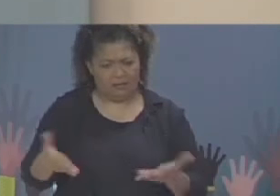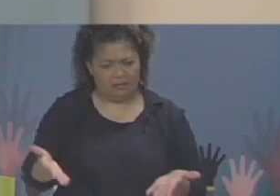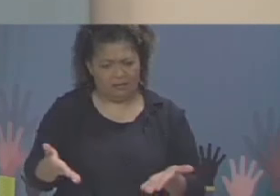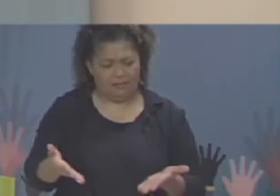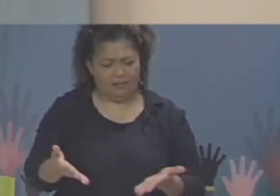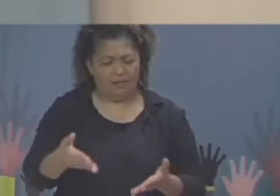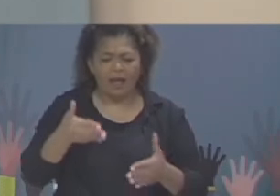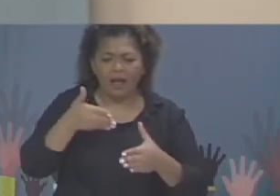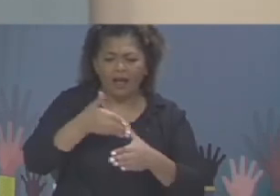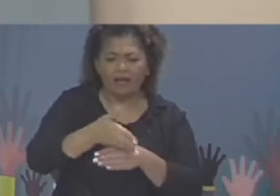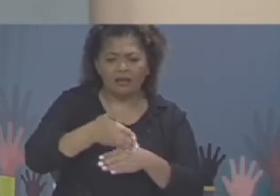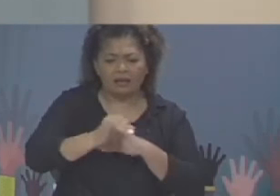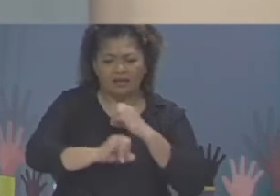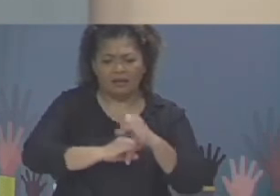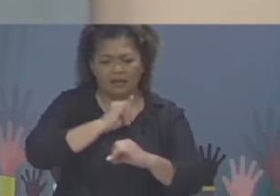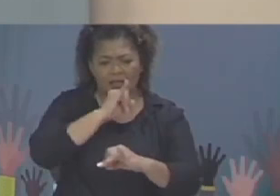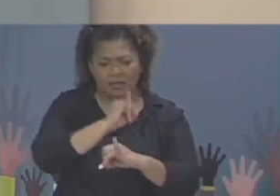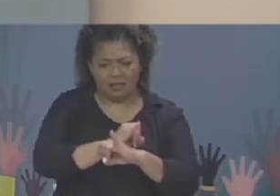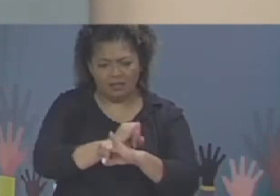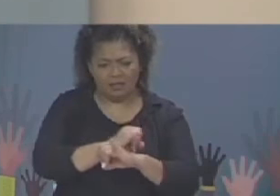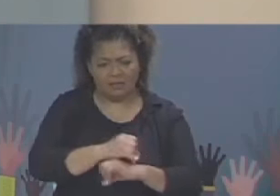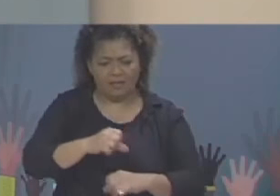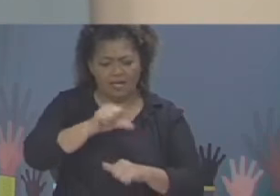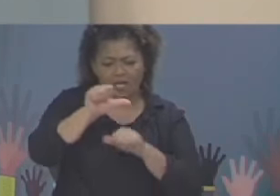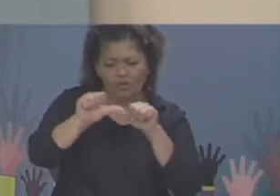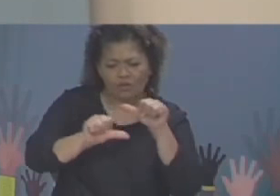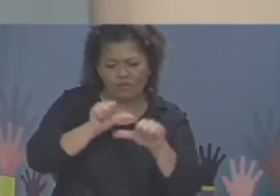renovaçãodapsicologia.org/debate. Eu vou repetir.